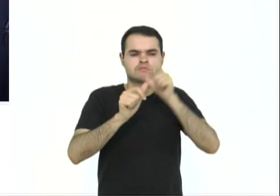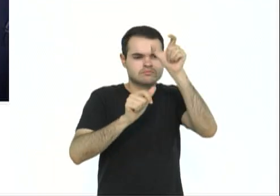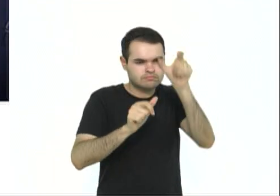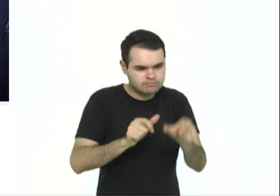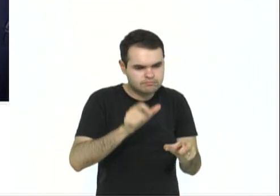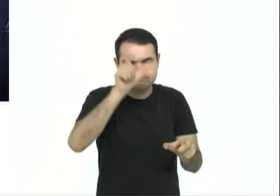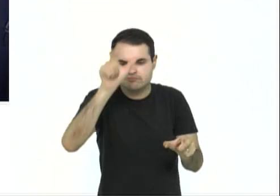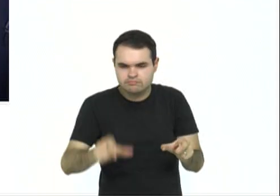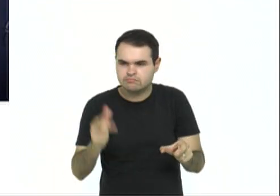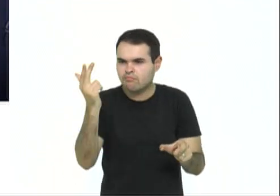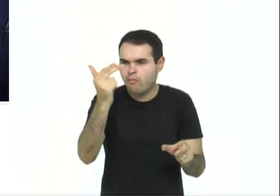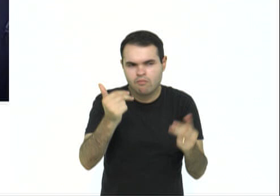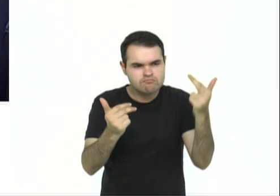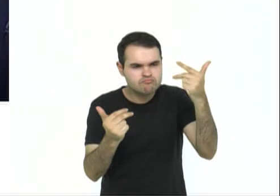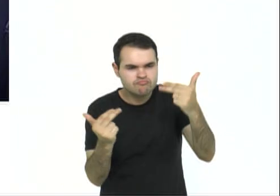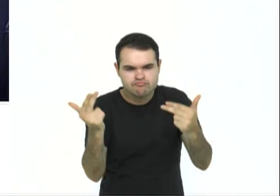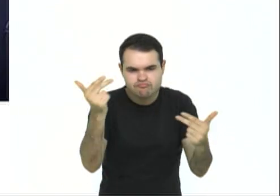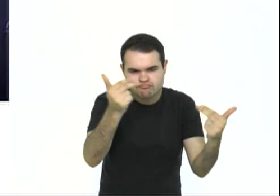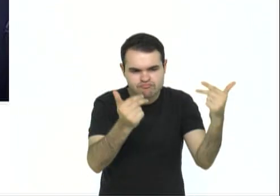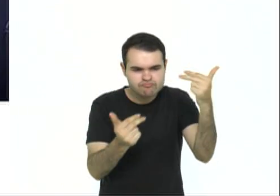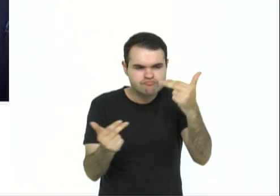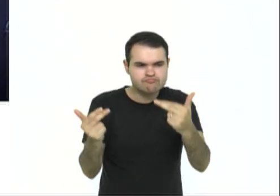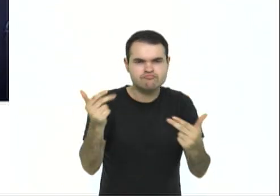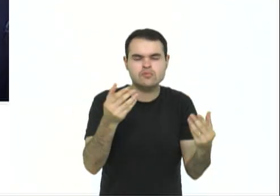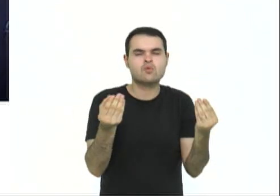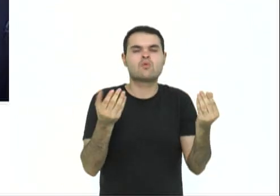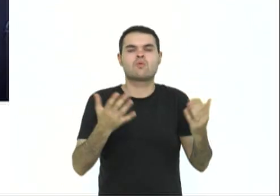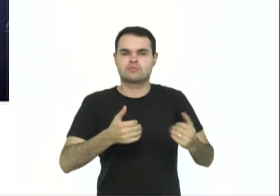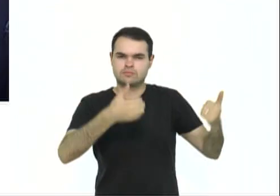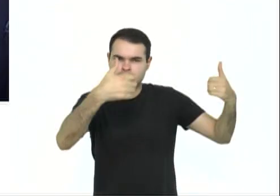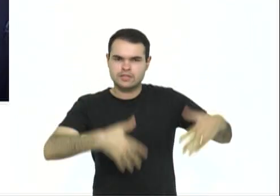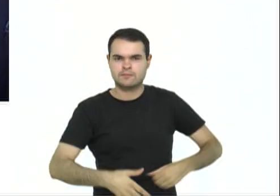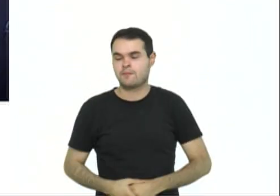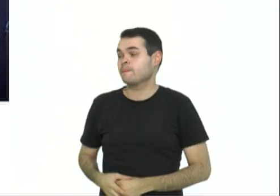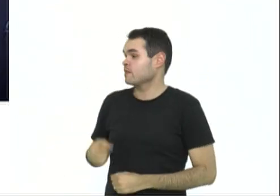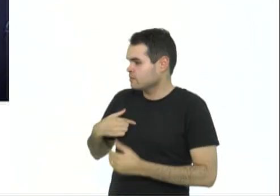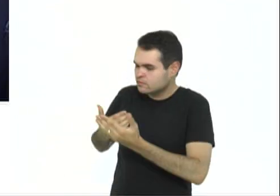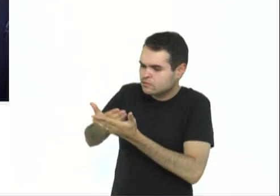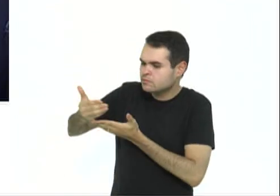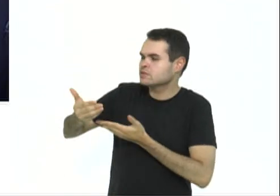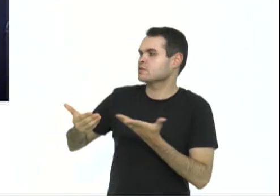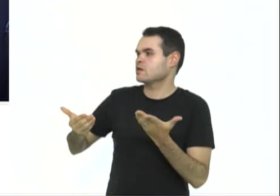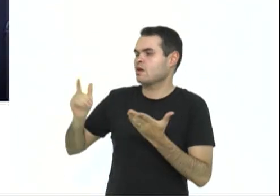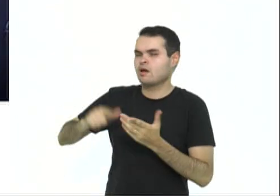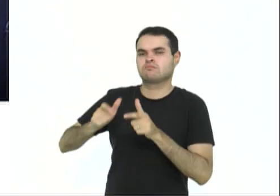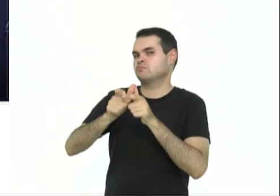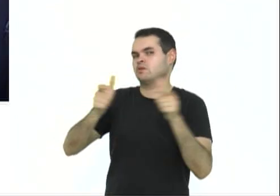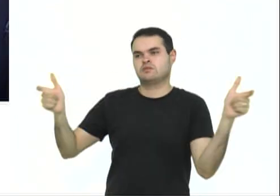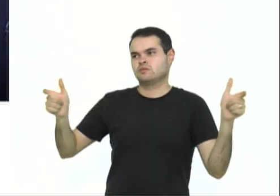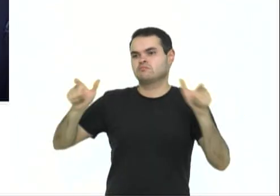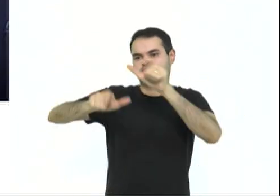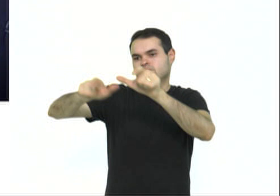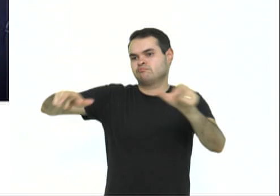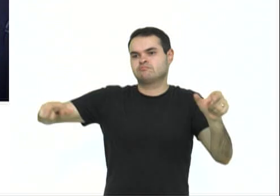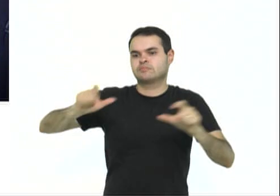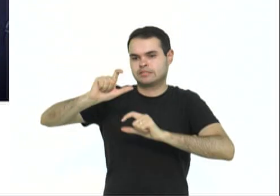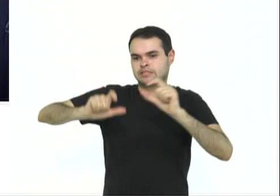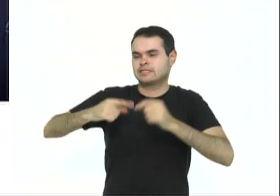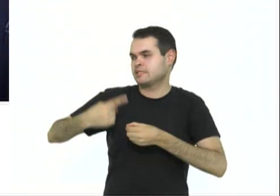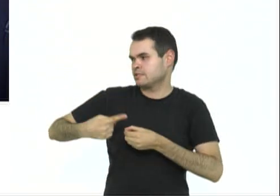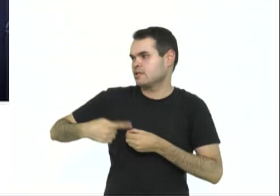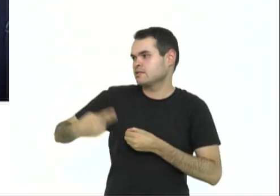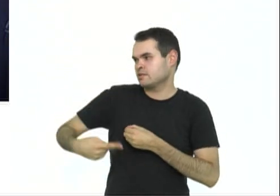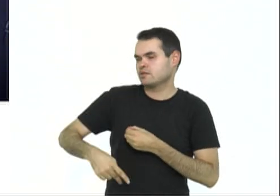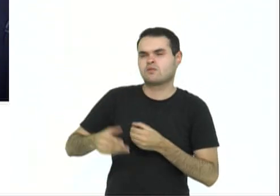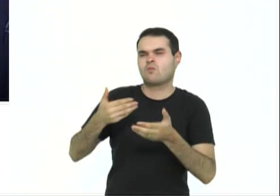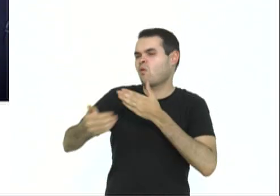personagens? Como que foi a criação lá dos teus primeiros quadrinhos? Bom, eu comecei como a maioria dos quadrinistas aqui da cidade, na